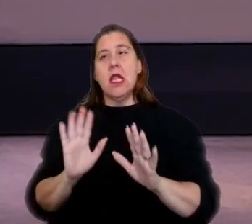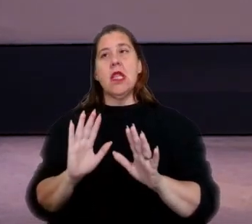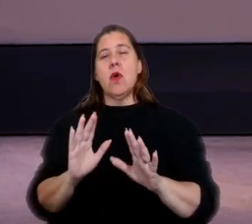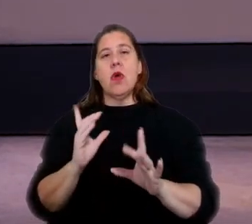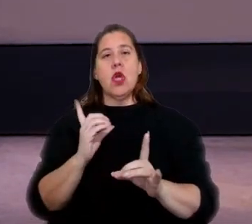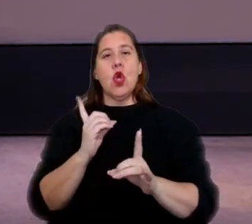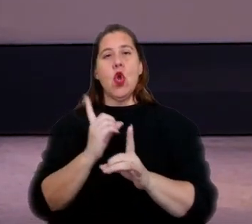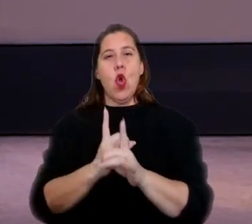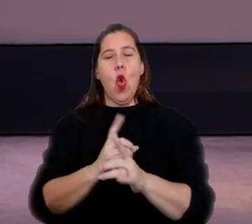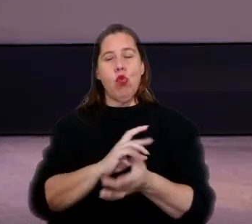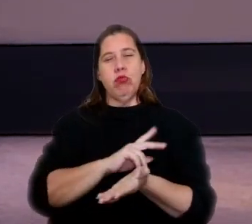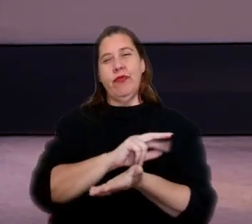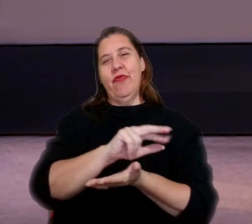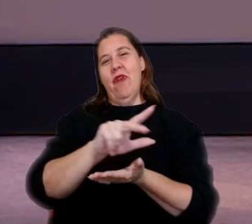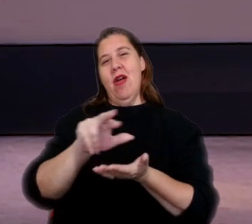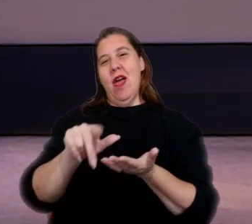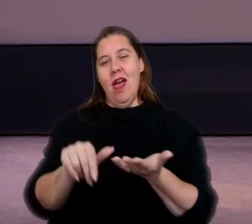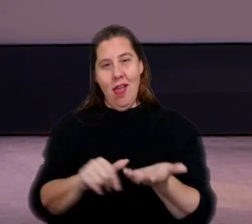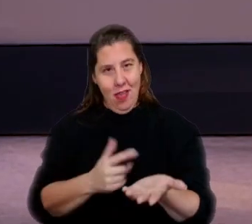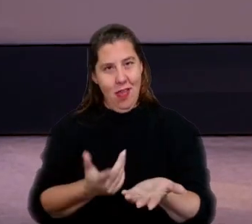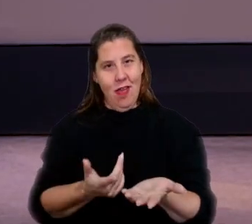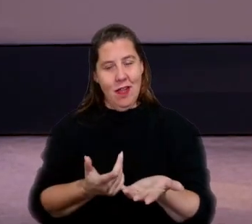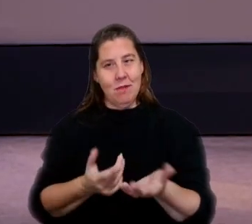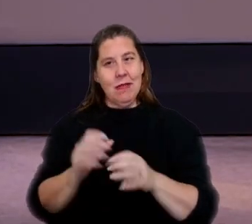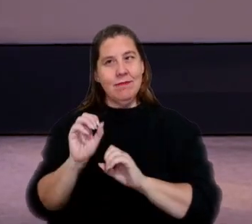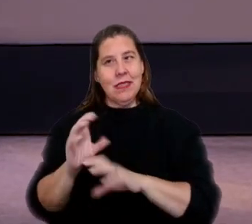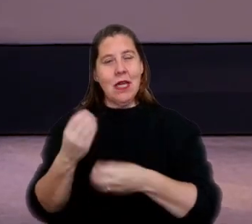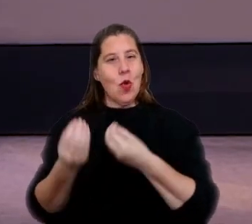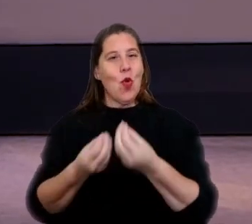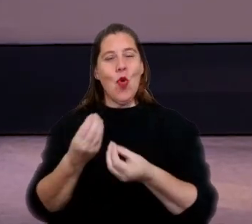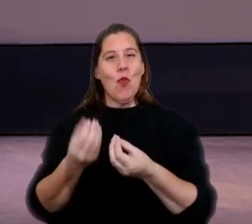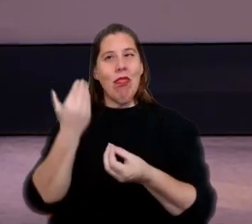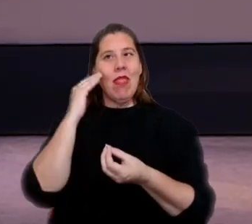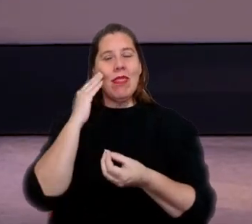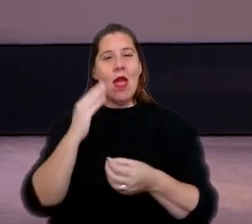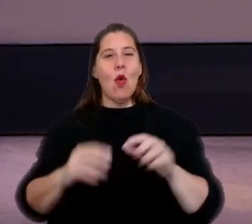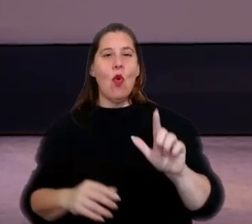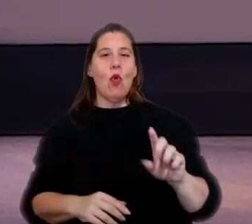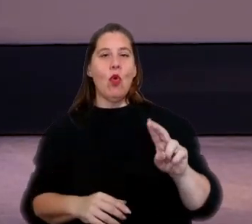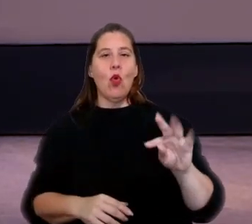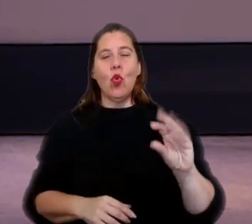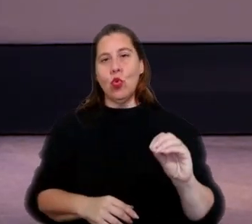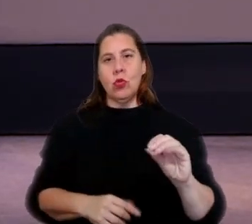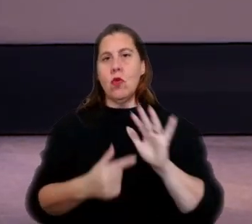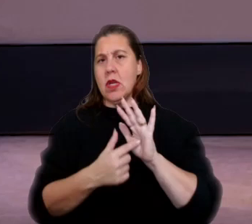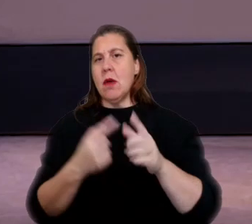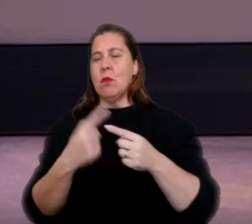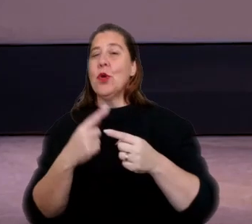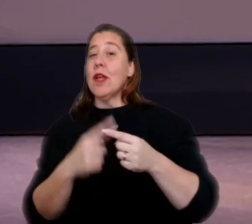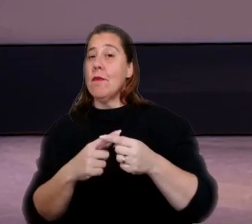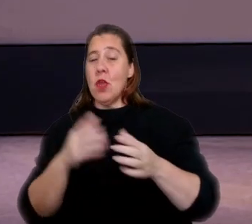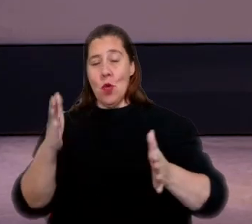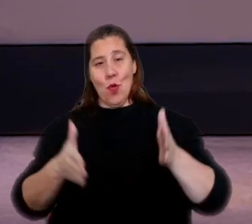não encontro, há vários encontros com as crianças para trabalhar o luto. E eu queria destacar isso porque,